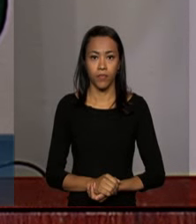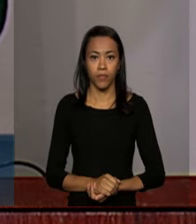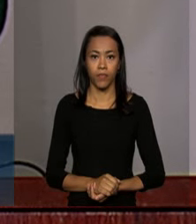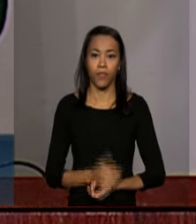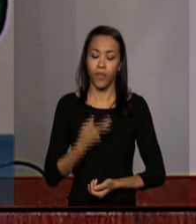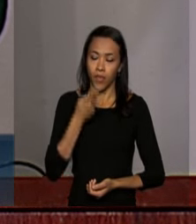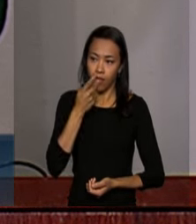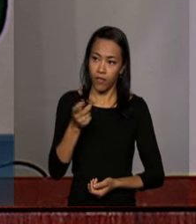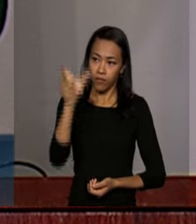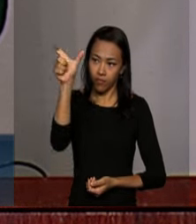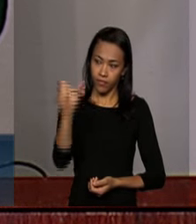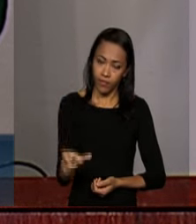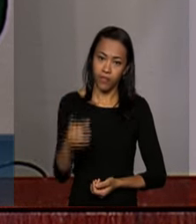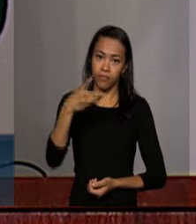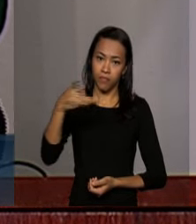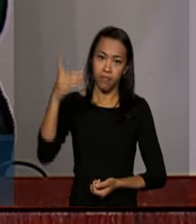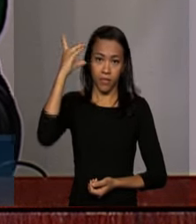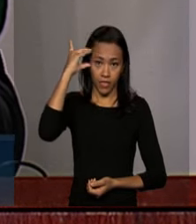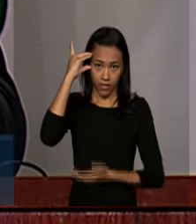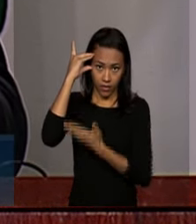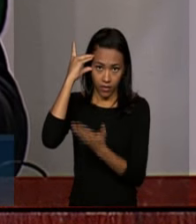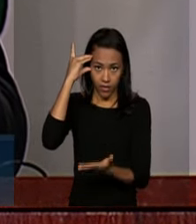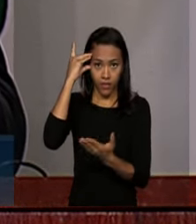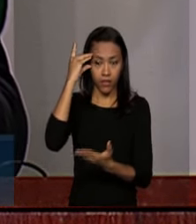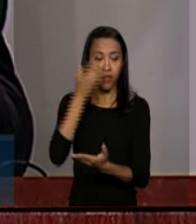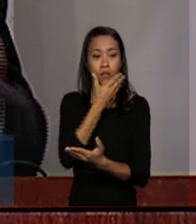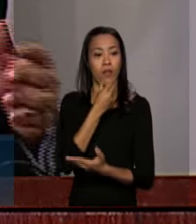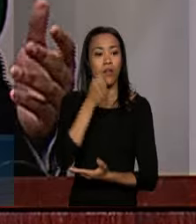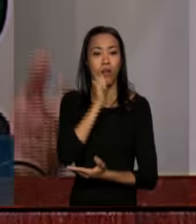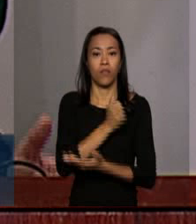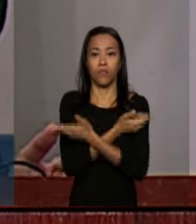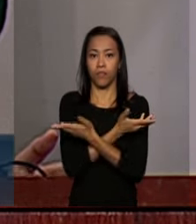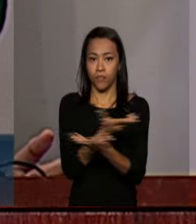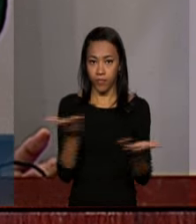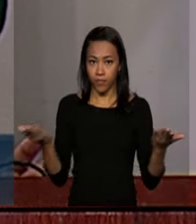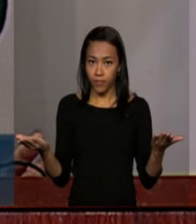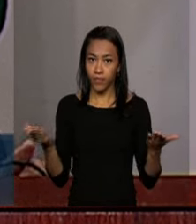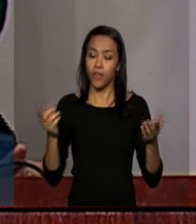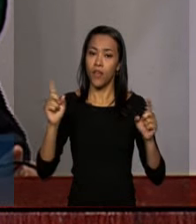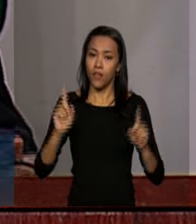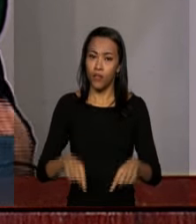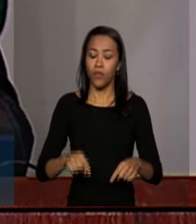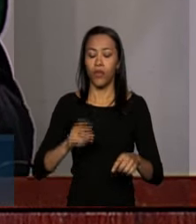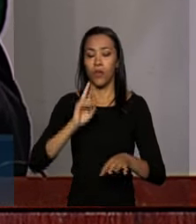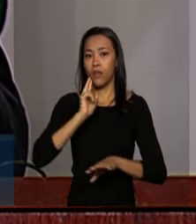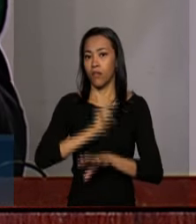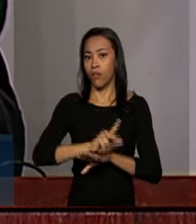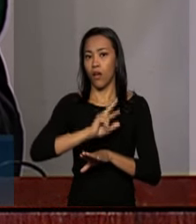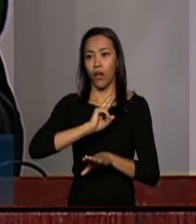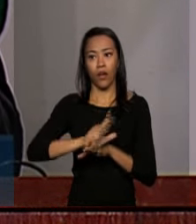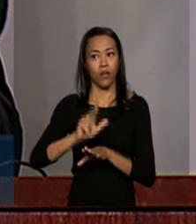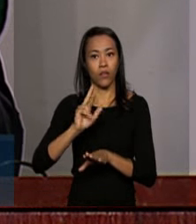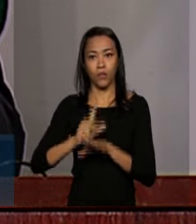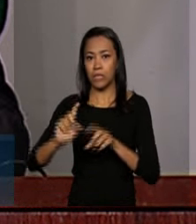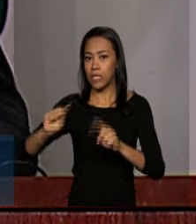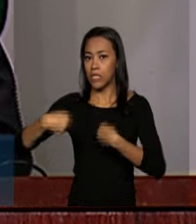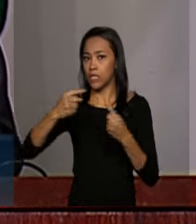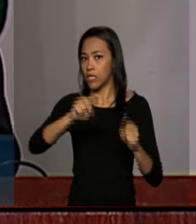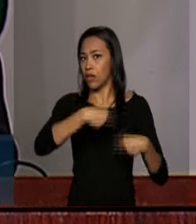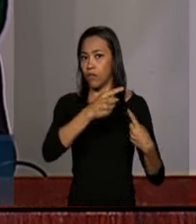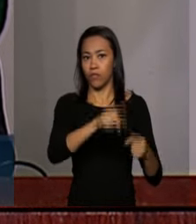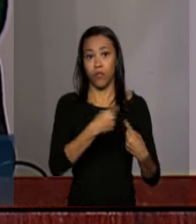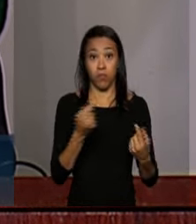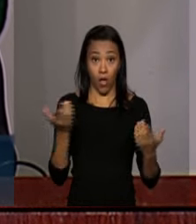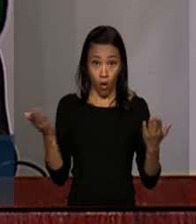Senhora Presidenta, senhoras e senhores, foi cheio de veredas o caminho que trilhamos para que hoje estivéssemos